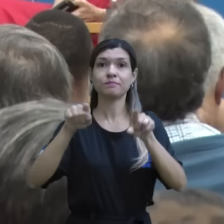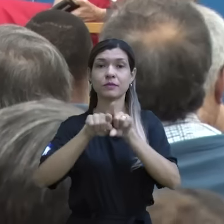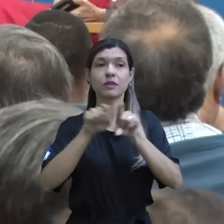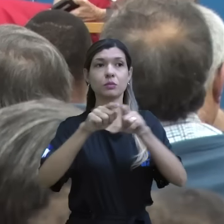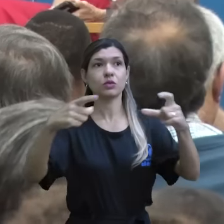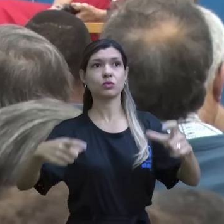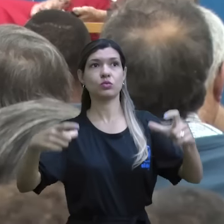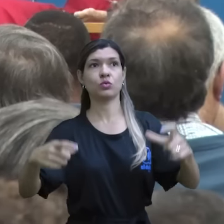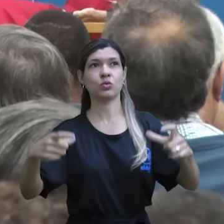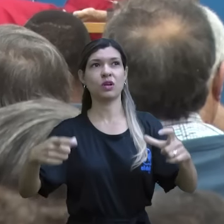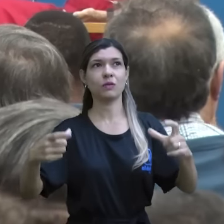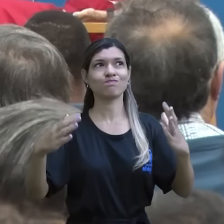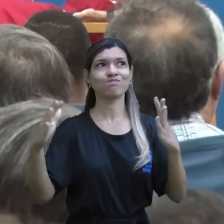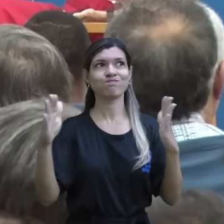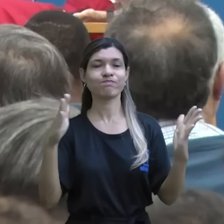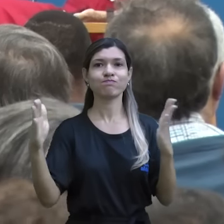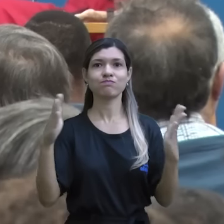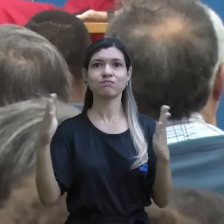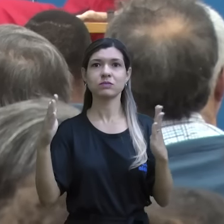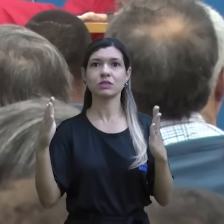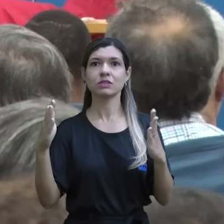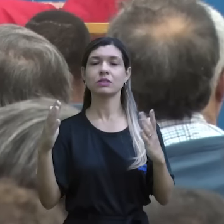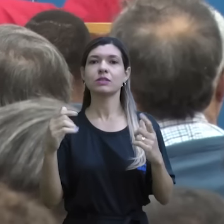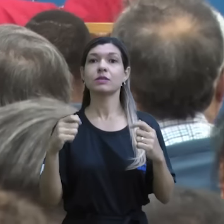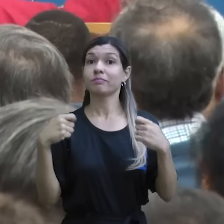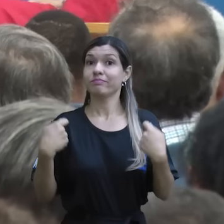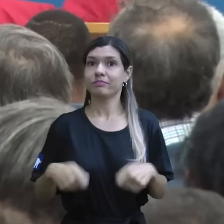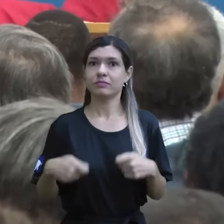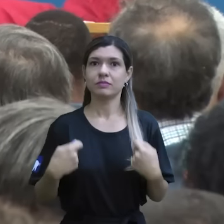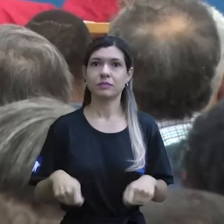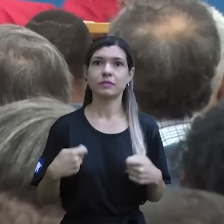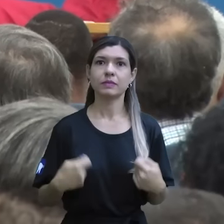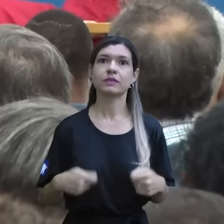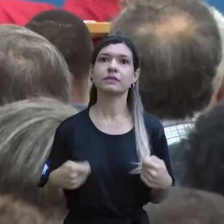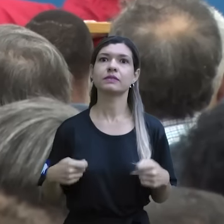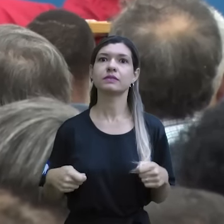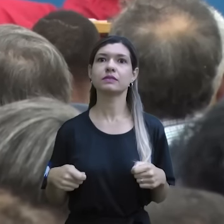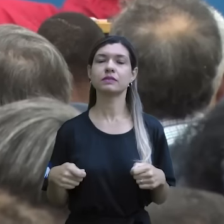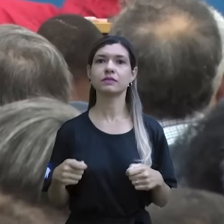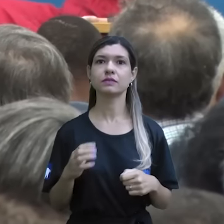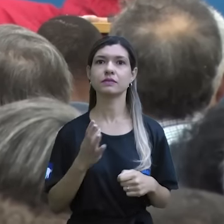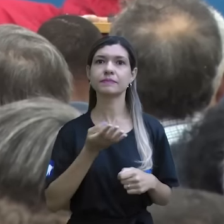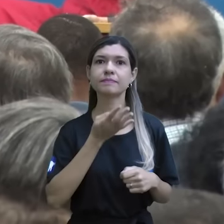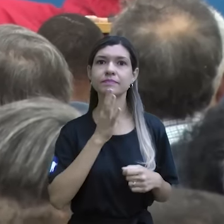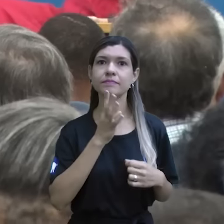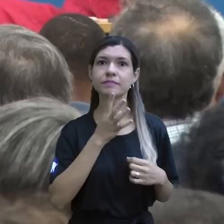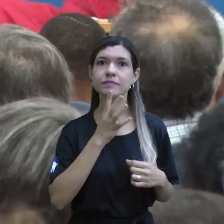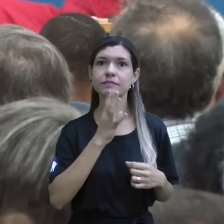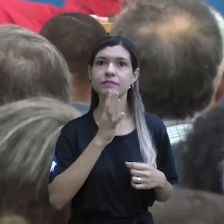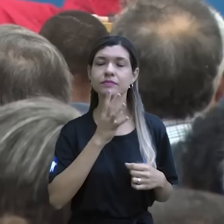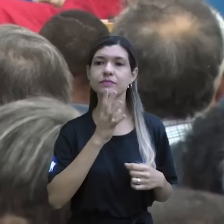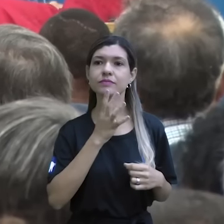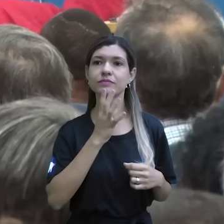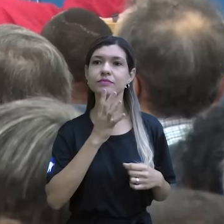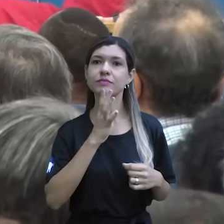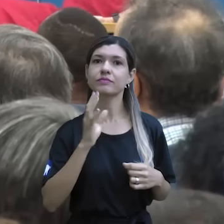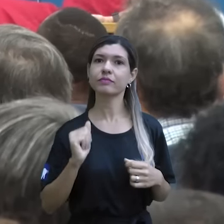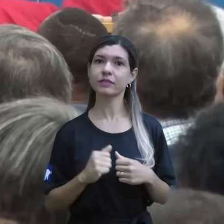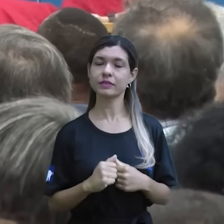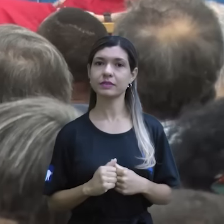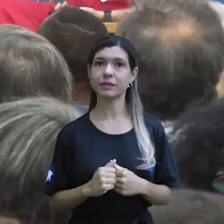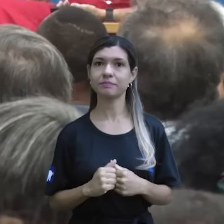o Lima manipula essa questão da temporalidade quando ele volta aquelas crônicas ao Dom João, pois eu posso te passar todas.